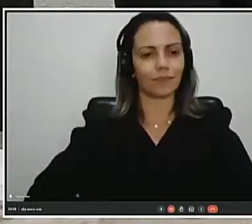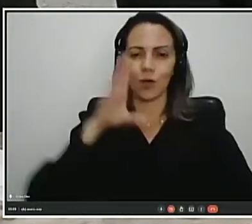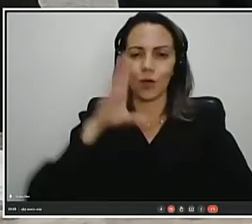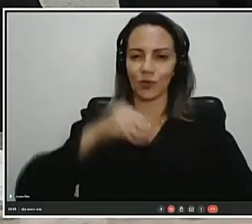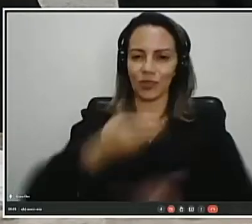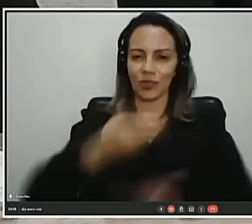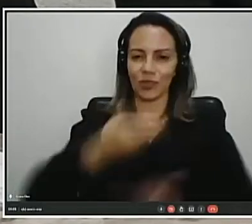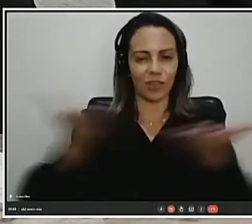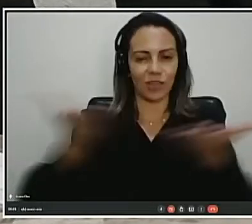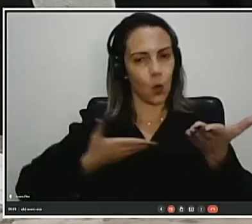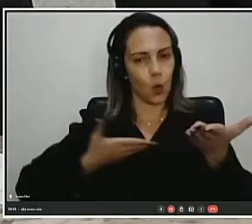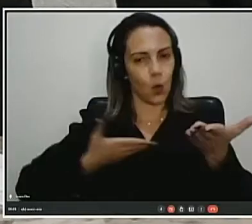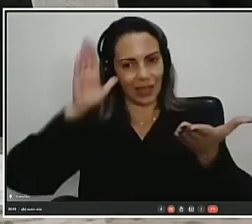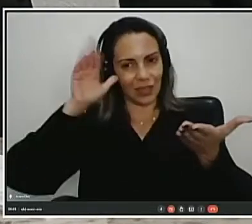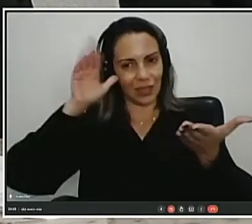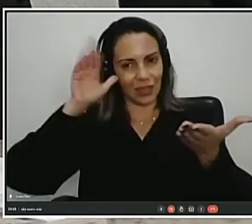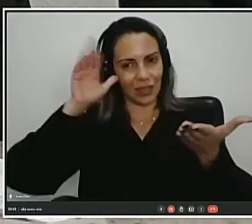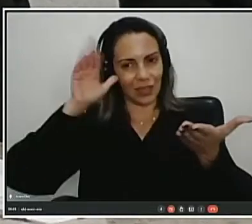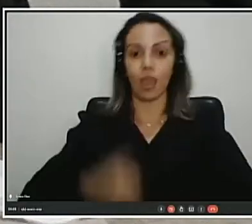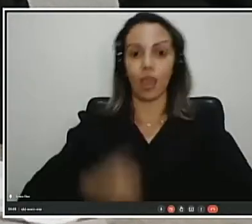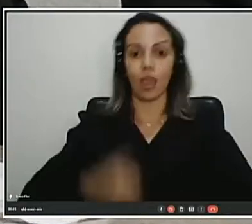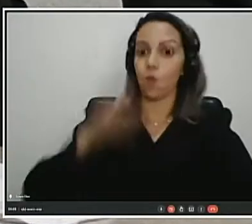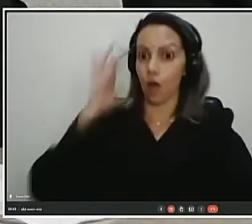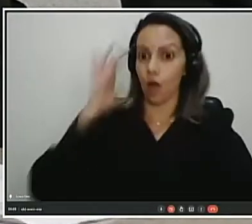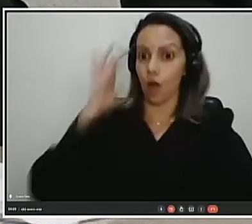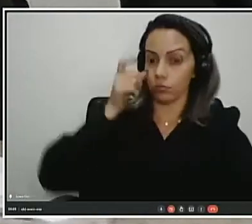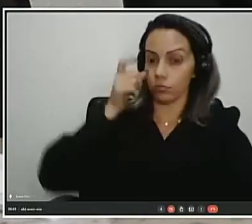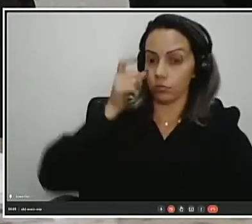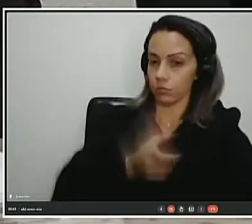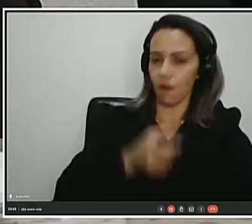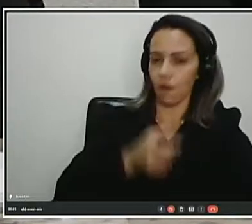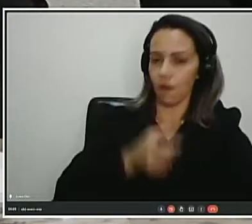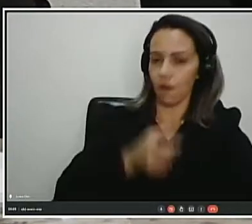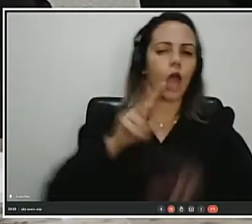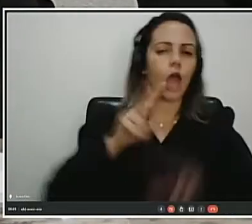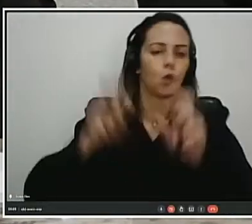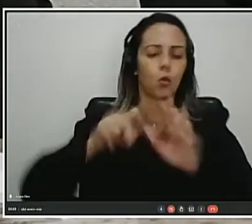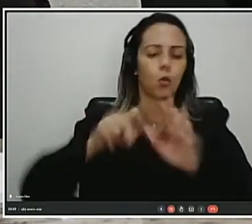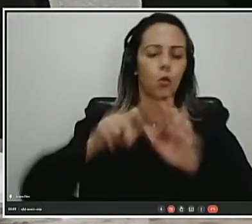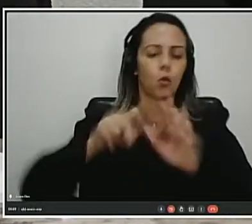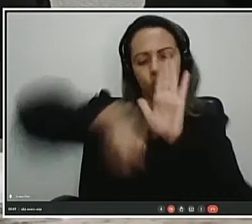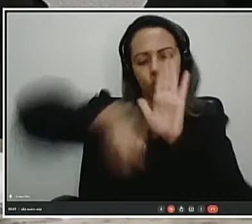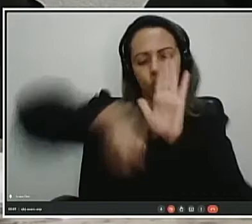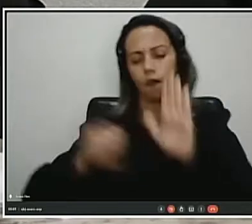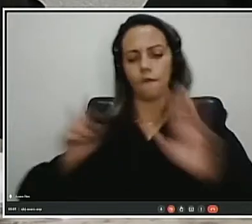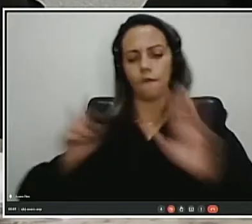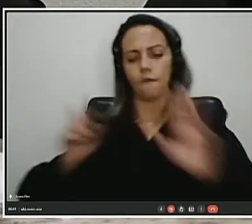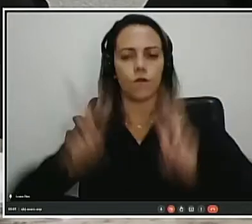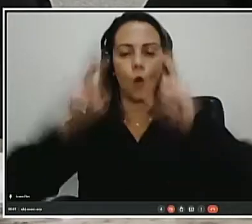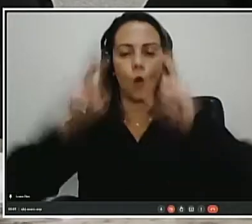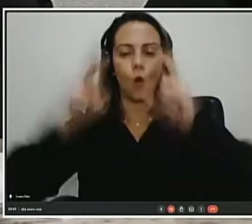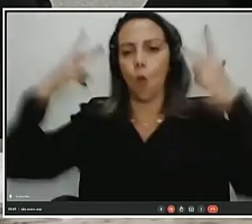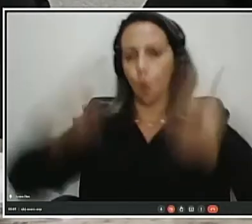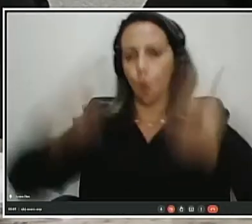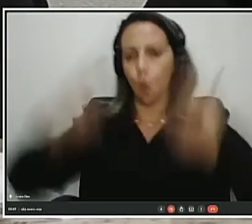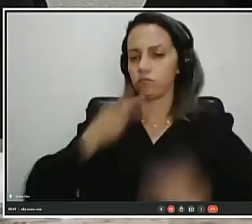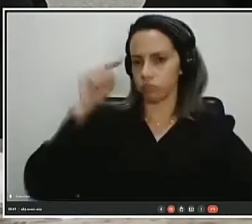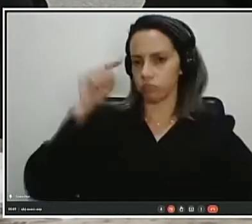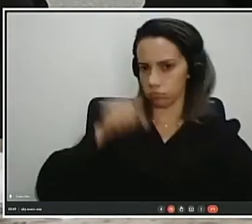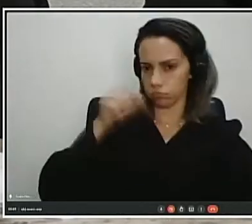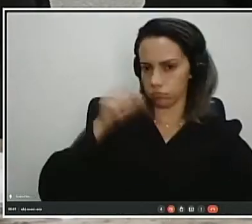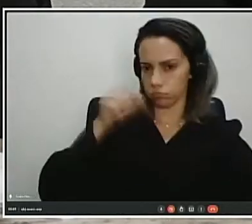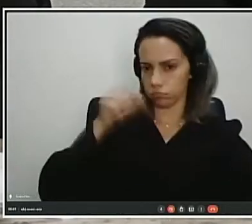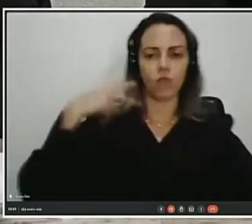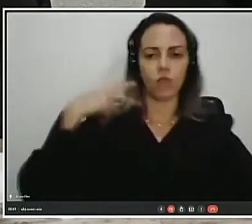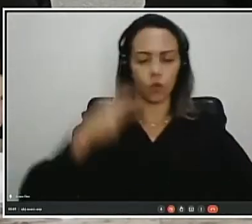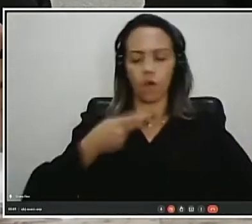assistindo. Eu acho interessante falar, né, de projetos, de valores, né, como foi citado aqui por vereadores